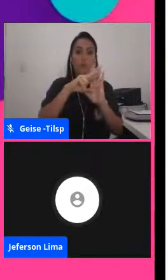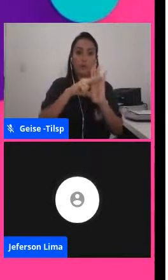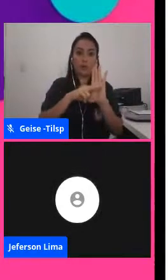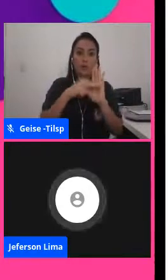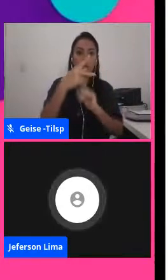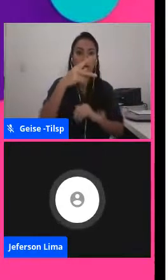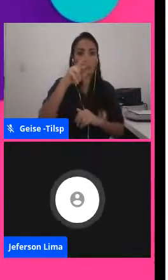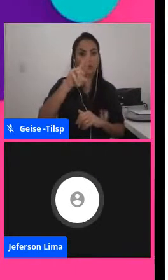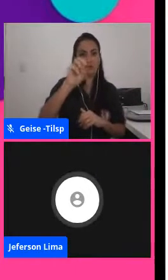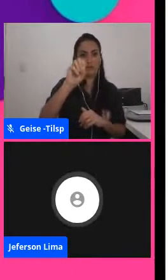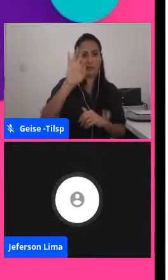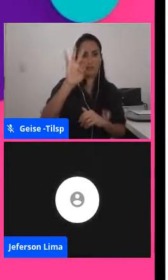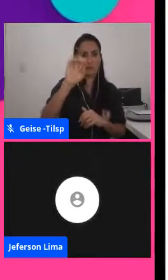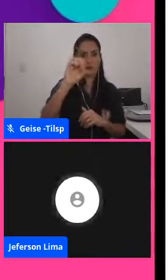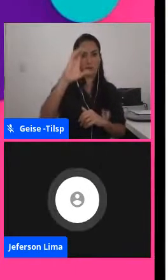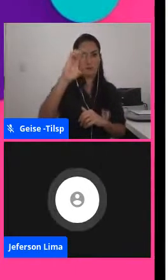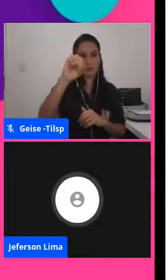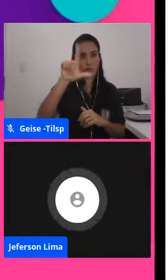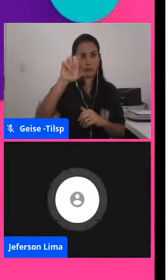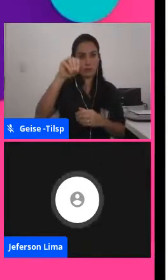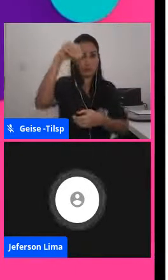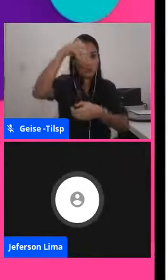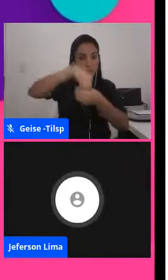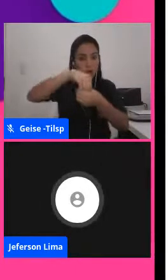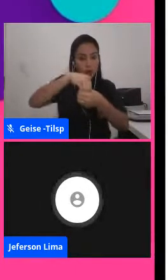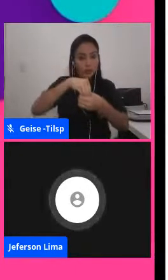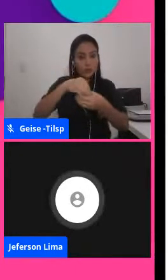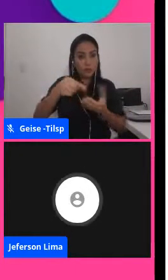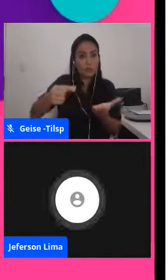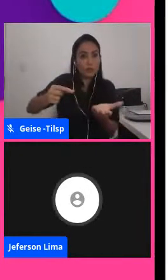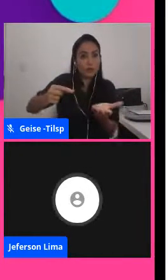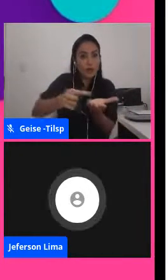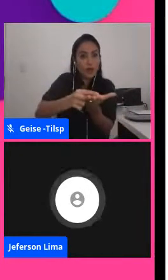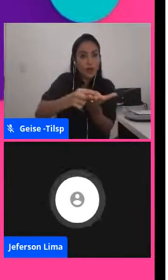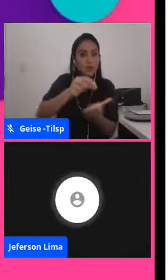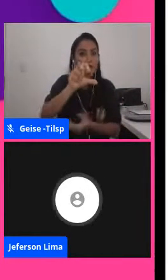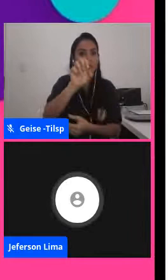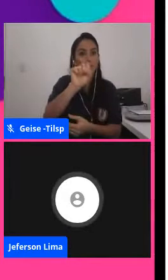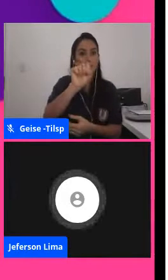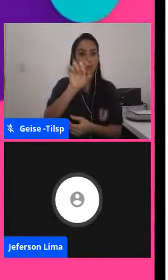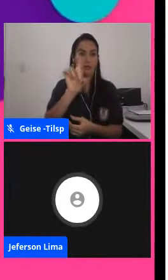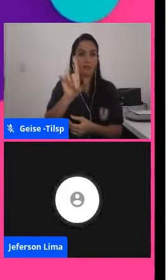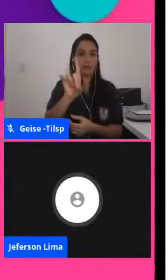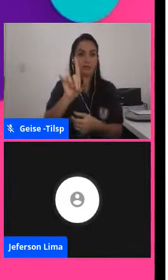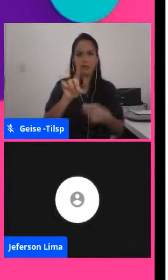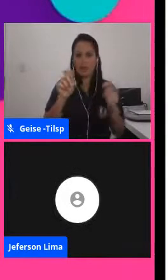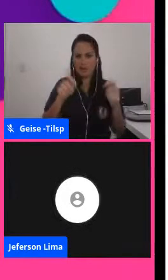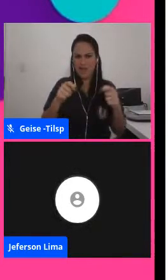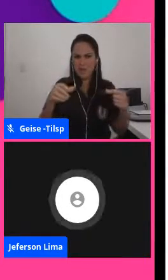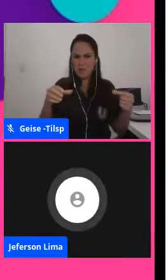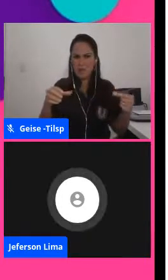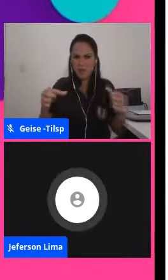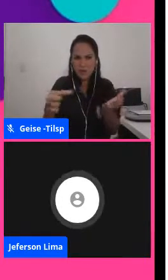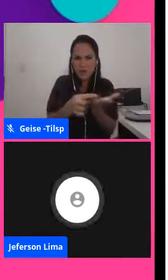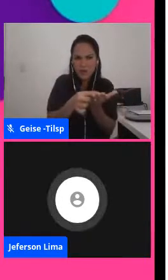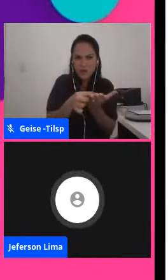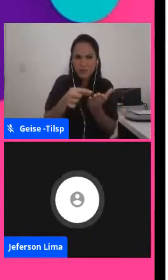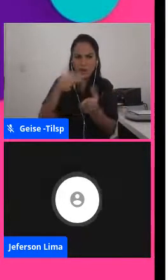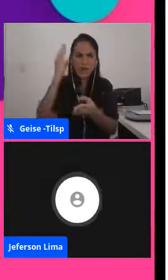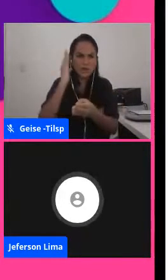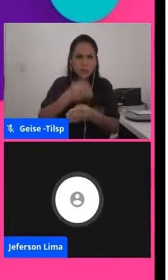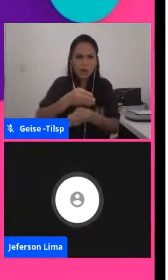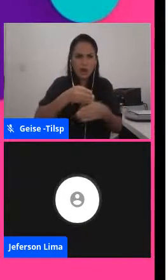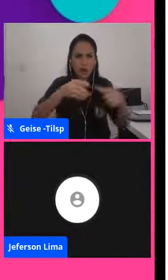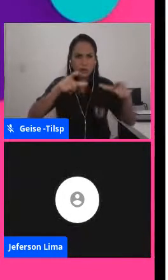SD. Então, sim, dá para a gente conectar cartão SD aqui direto no Arduino ou direto no ESP, porque o protocolo